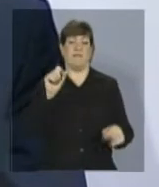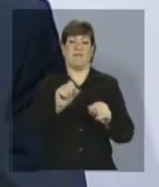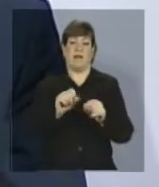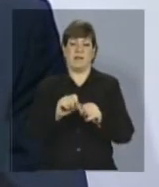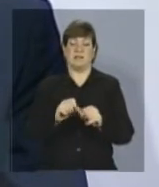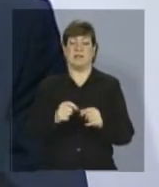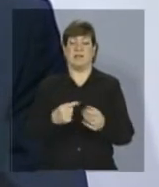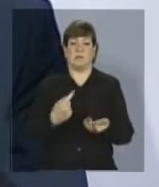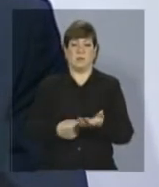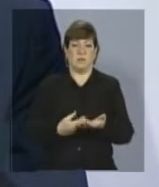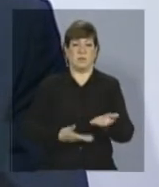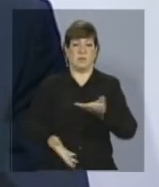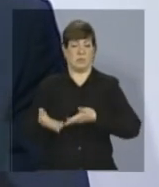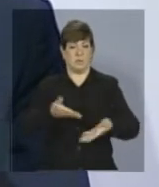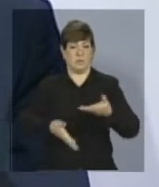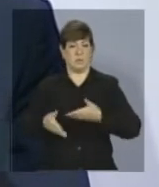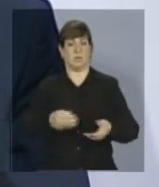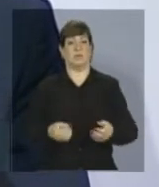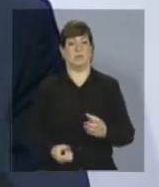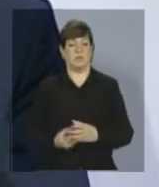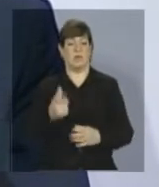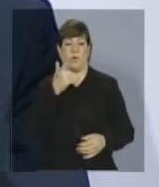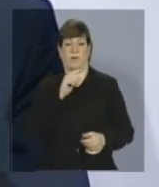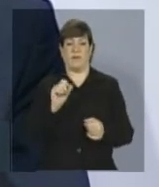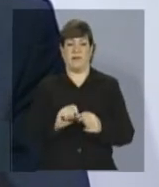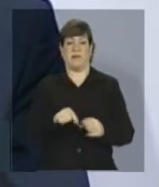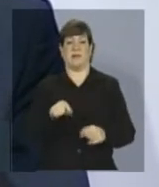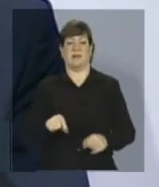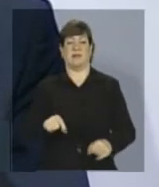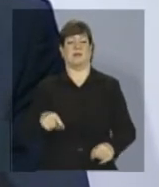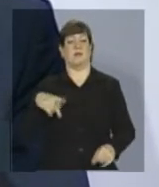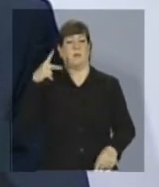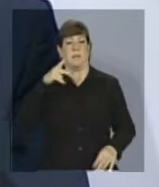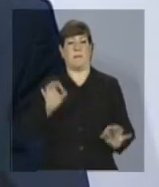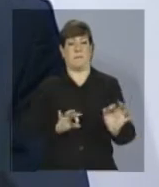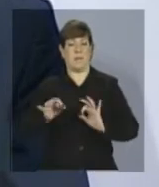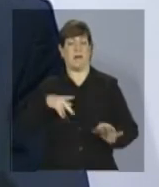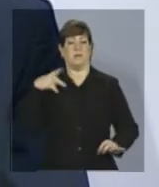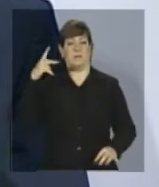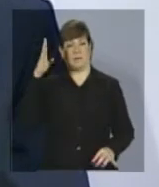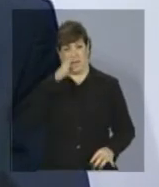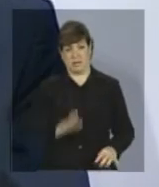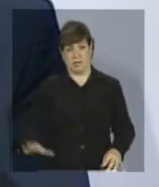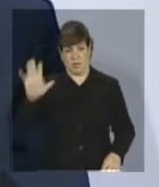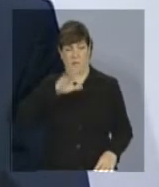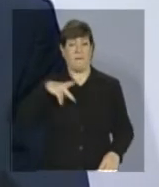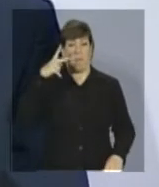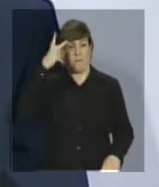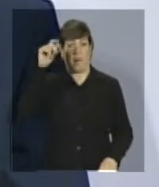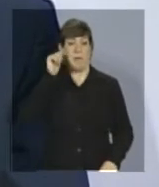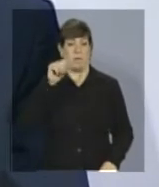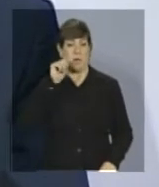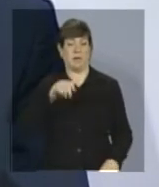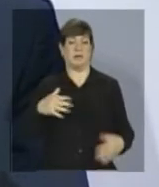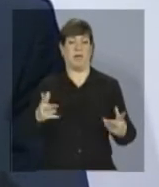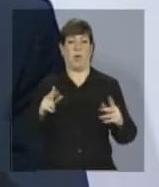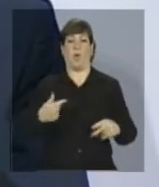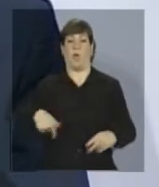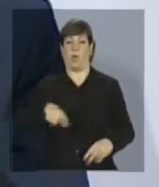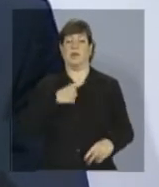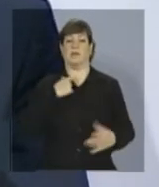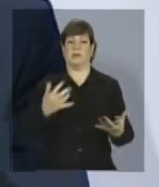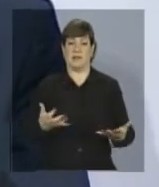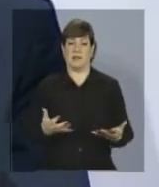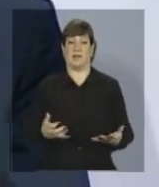à execução do Plano Nacional de Política para as Mulheres naquilo que nos compete. Então, pretendemos, como eu disse,